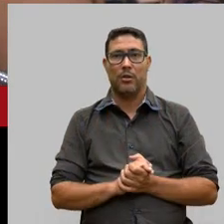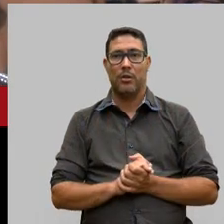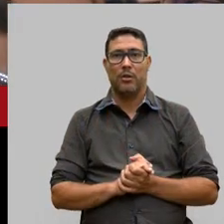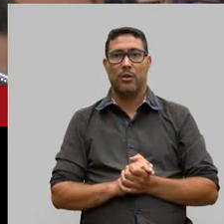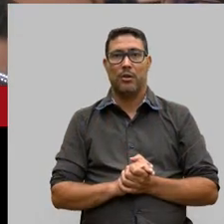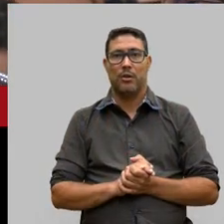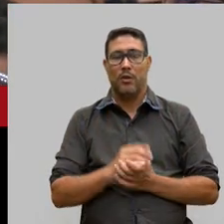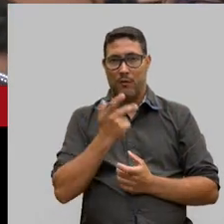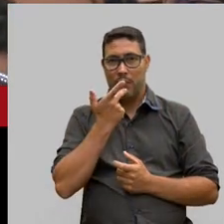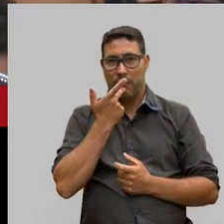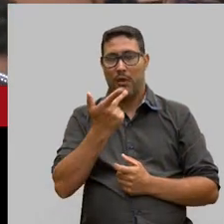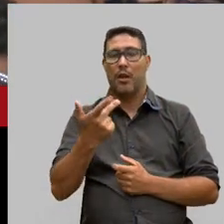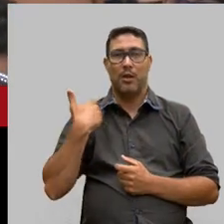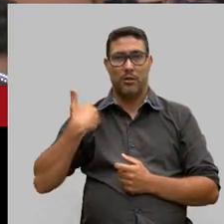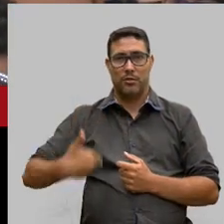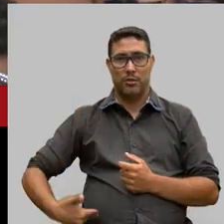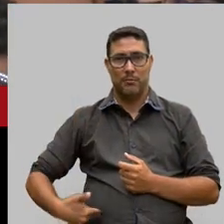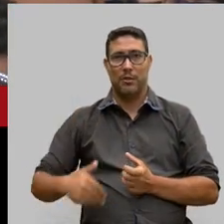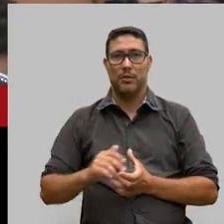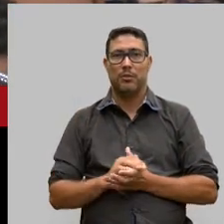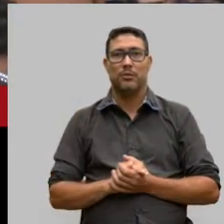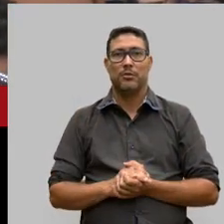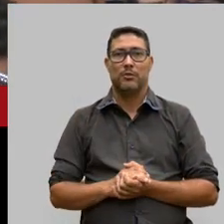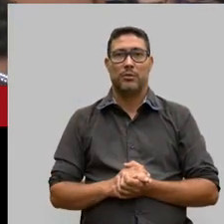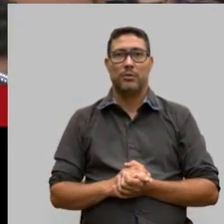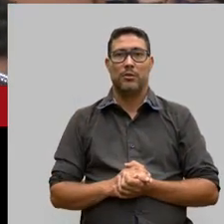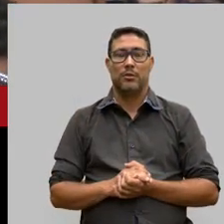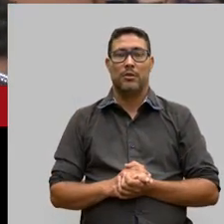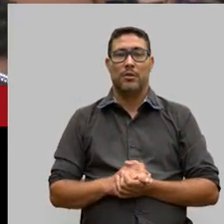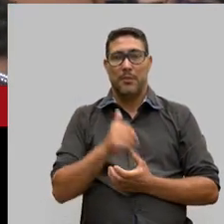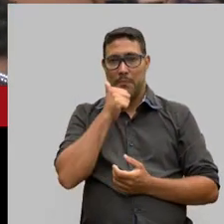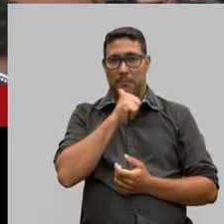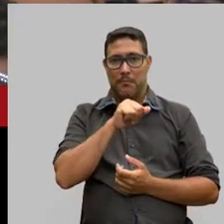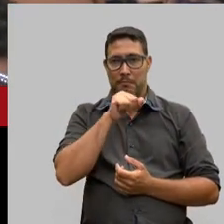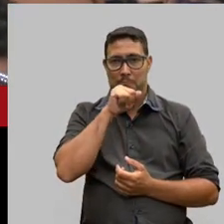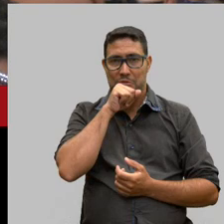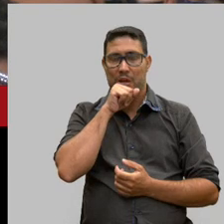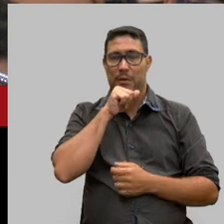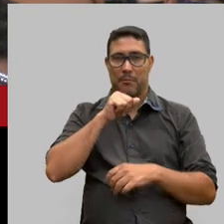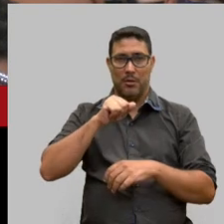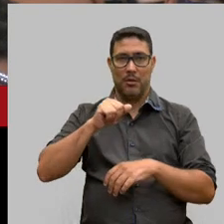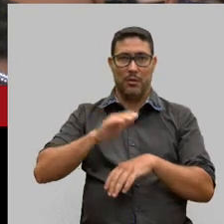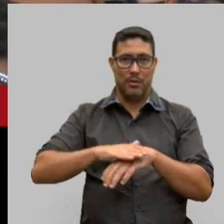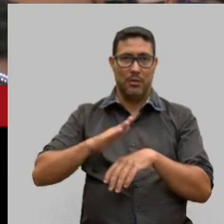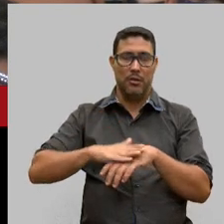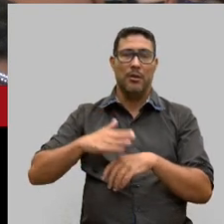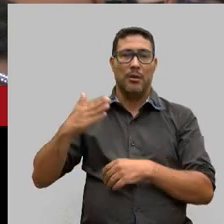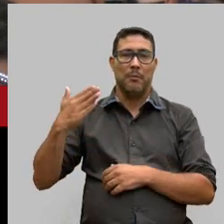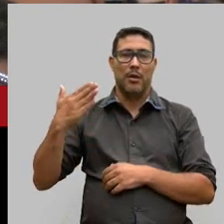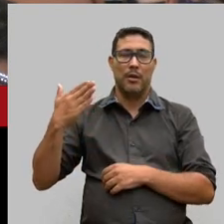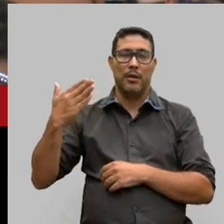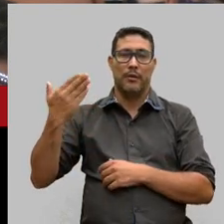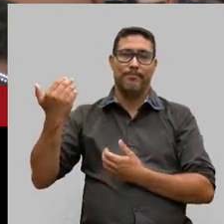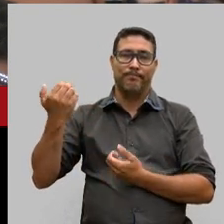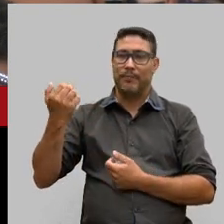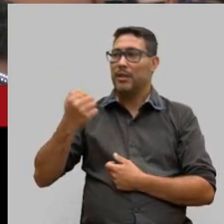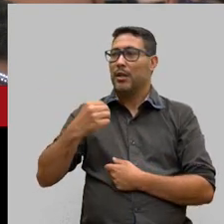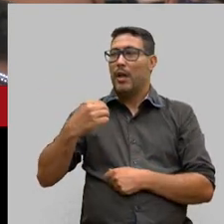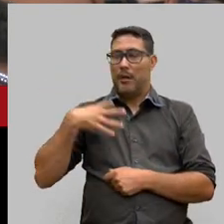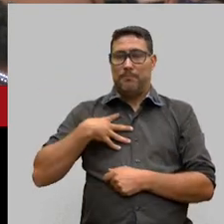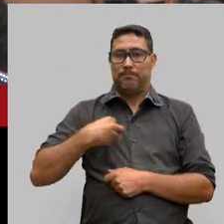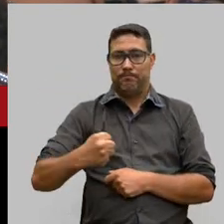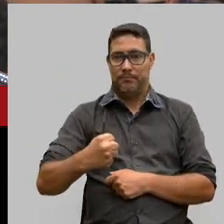de mim brevemente eh eu perdi minha mãe por alto extermínio sou sozinho durante a